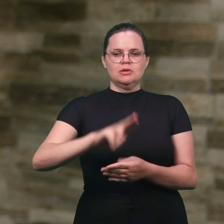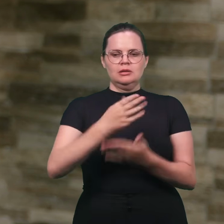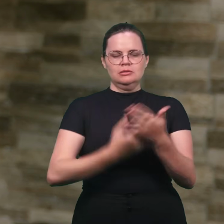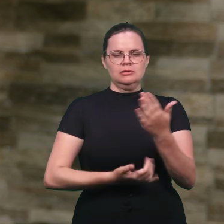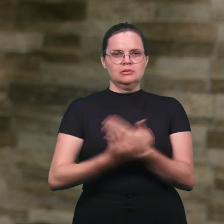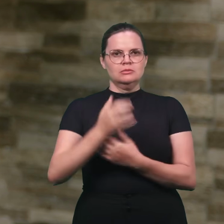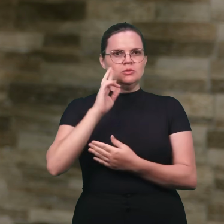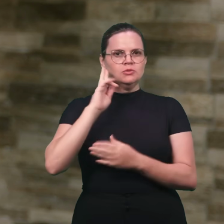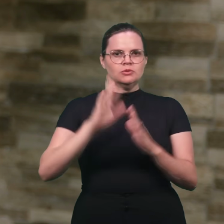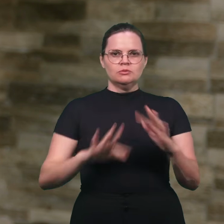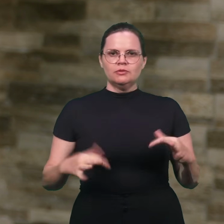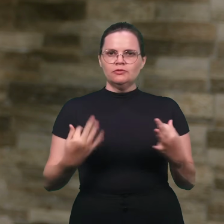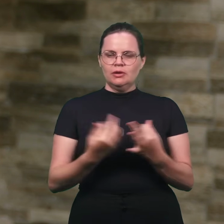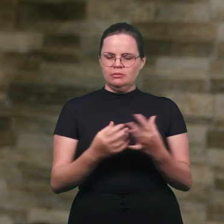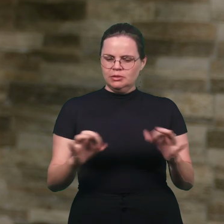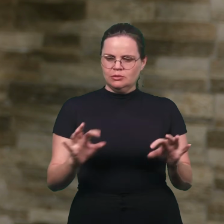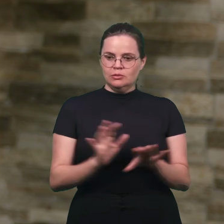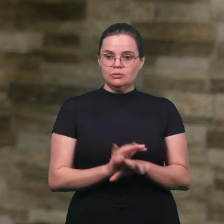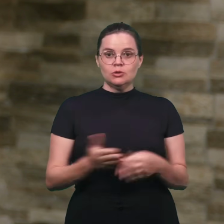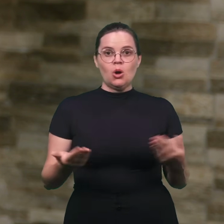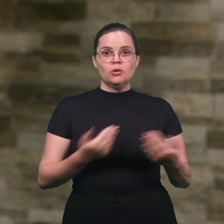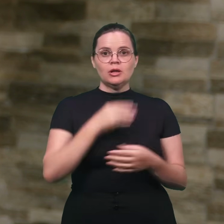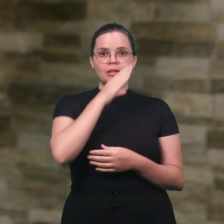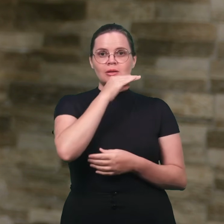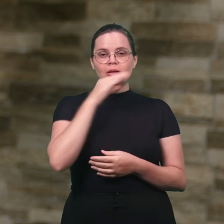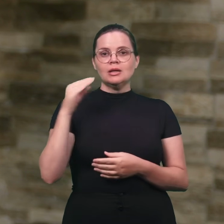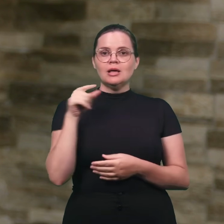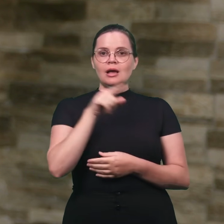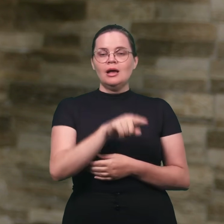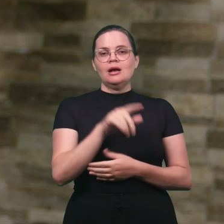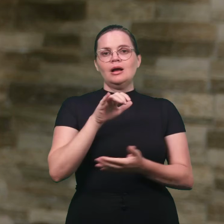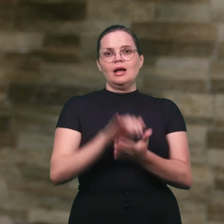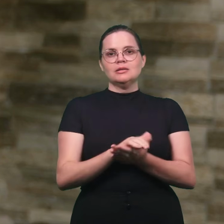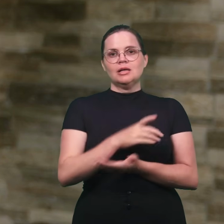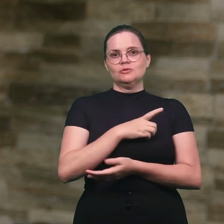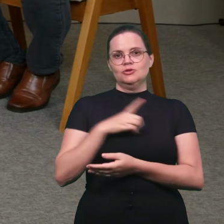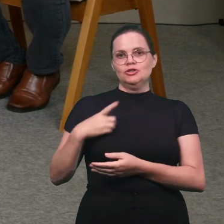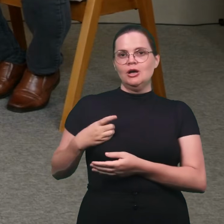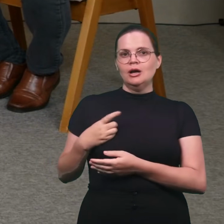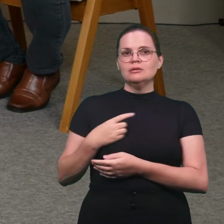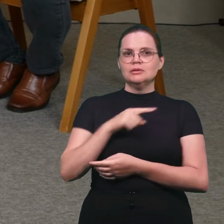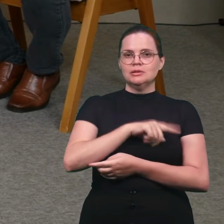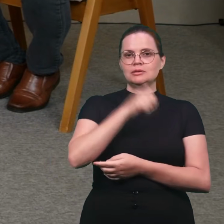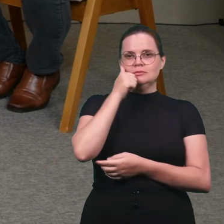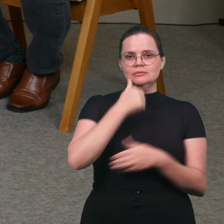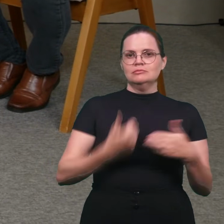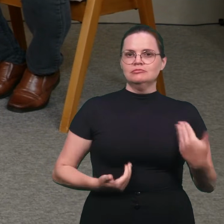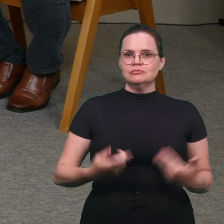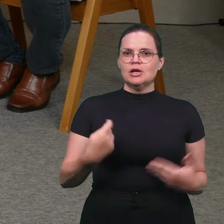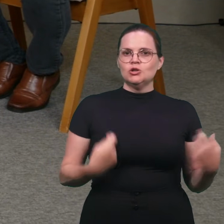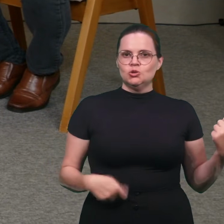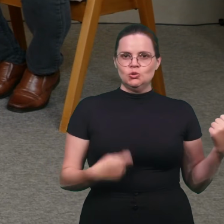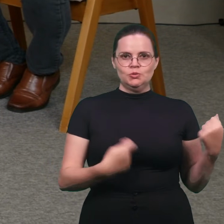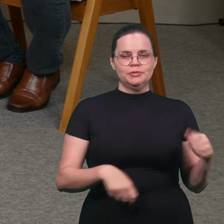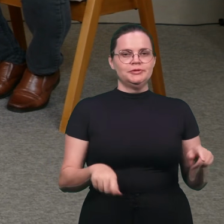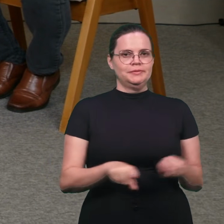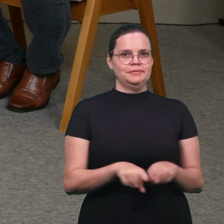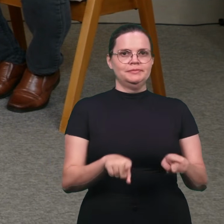estruturada. E essa adolescente hoje, ela é casada com um diácono e ela é instrumentista. Graças a Deus, glória a Jesus, está vendo? Bênção, não é?